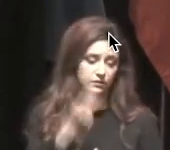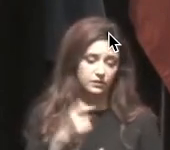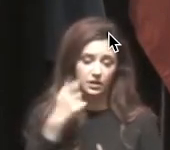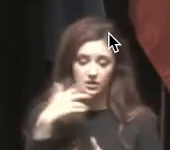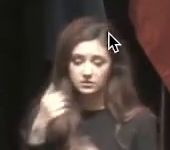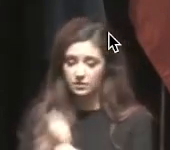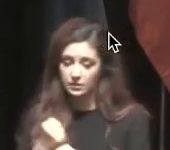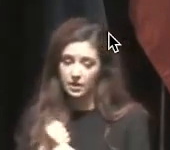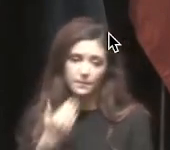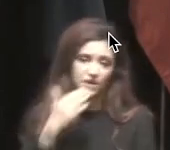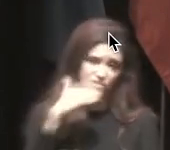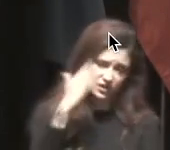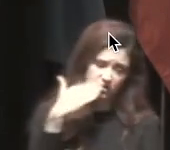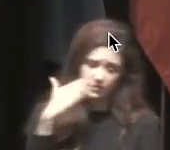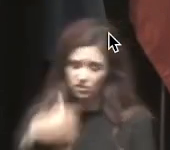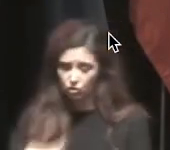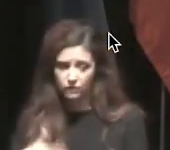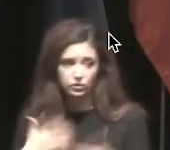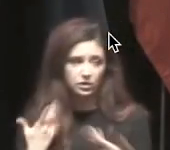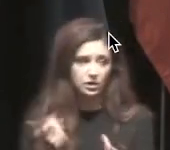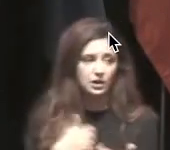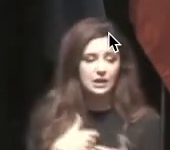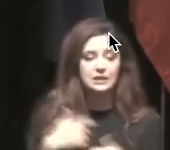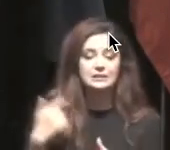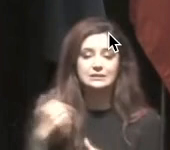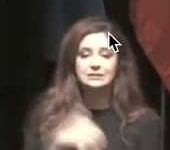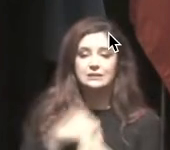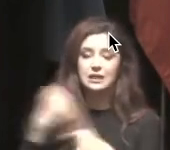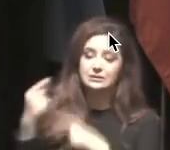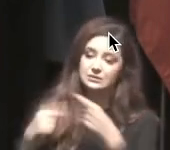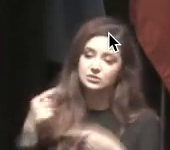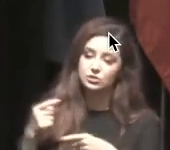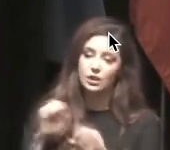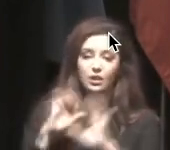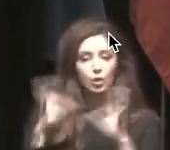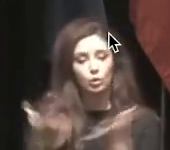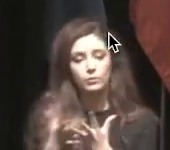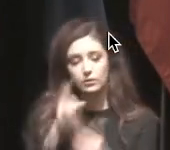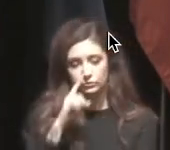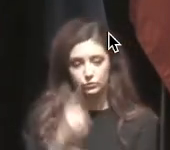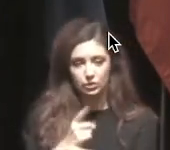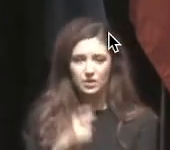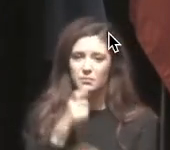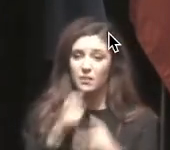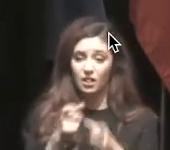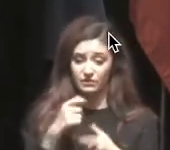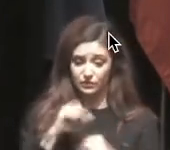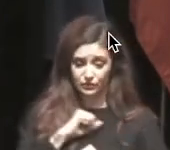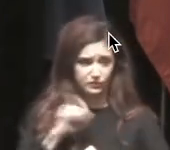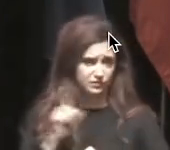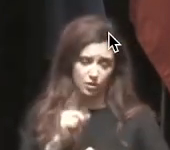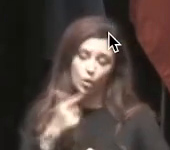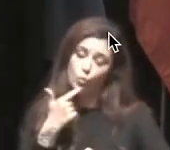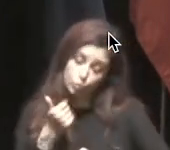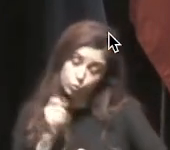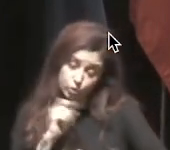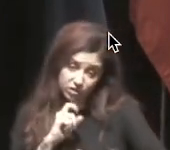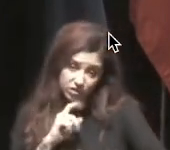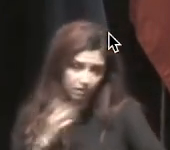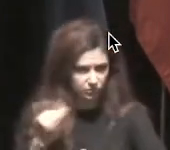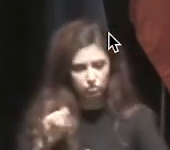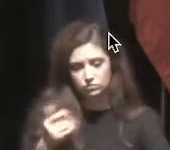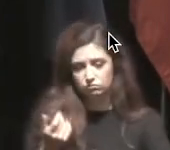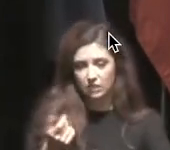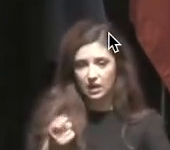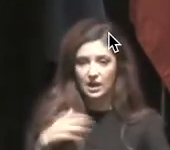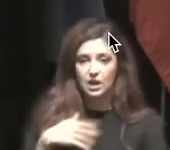mais velhos e os mais novos, a cidade tradicional e a cidade global. Estas não são palavras minhas, podiam ser, mas não são. São